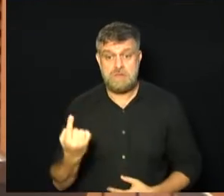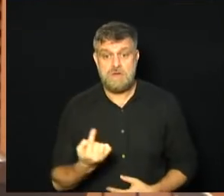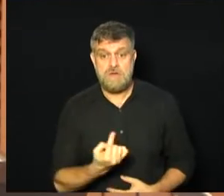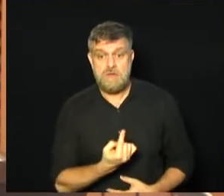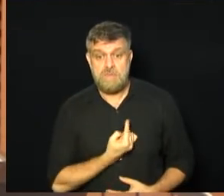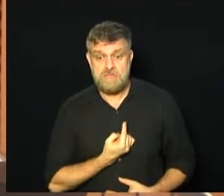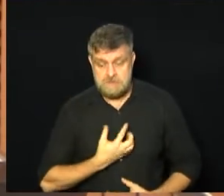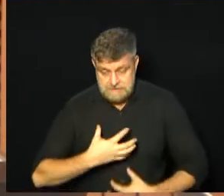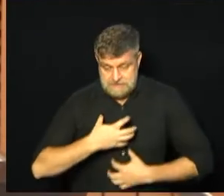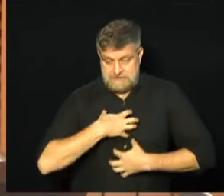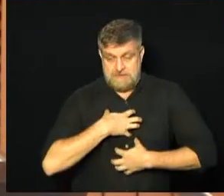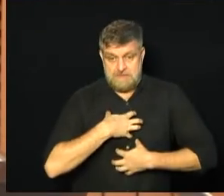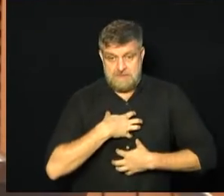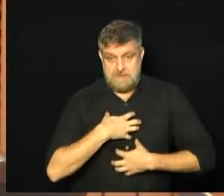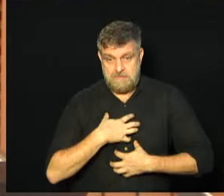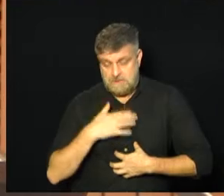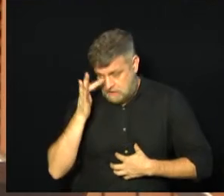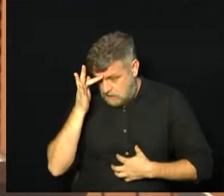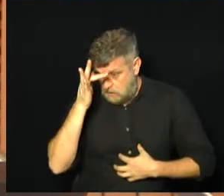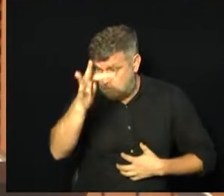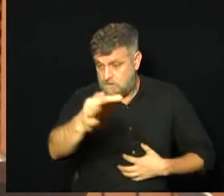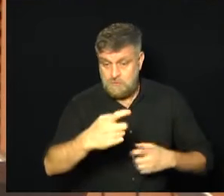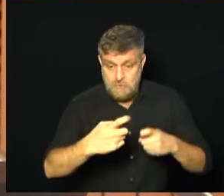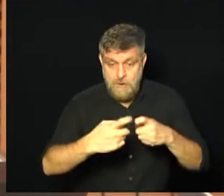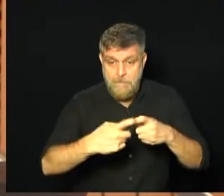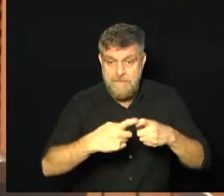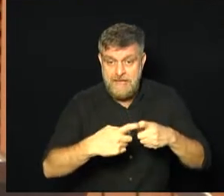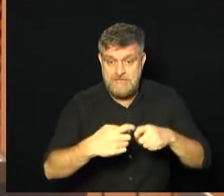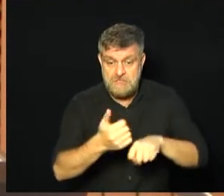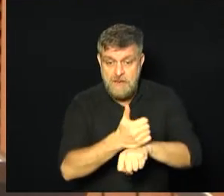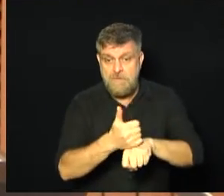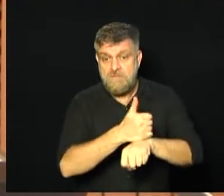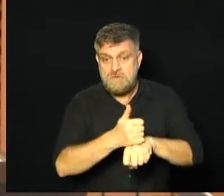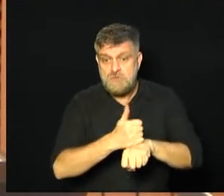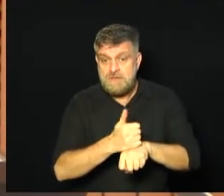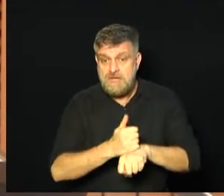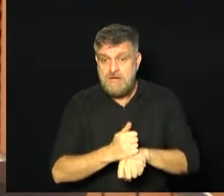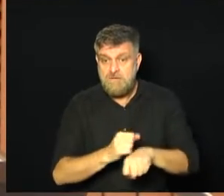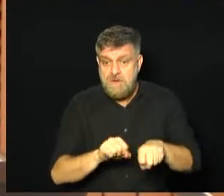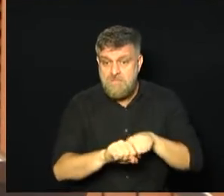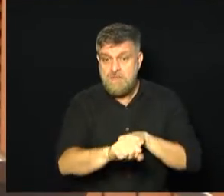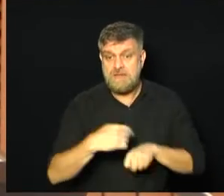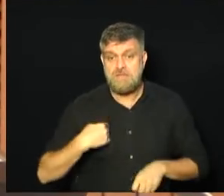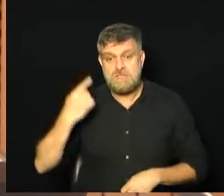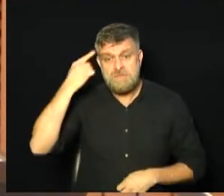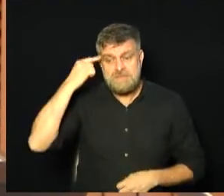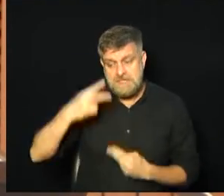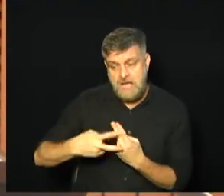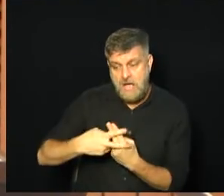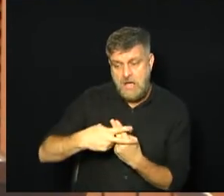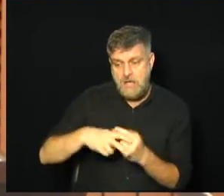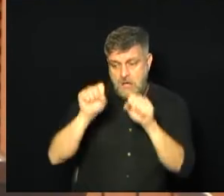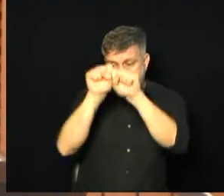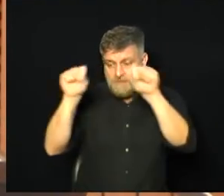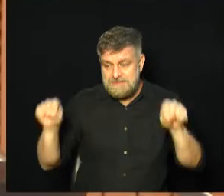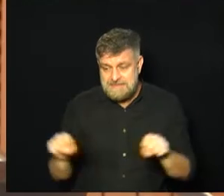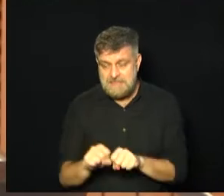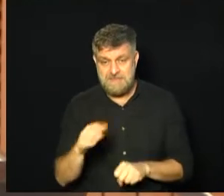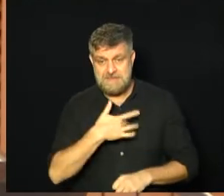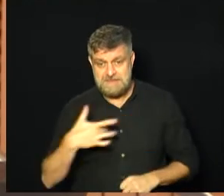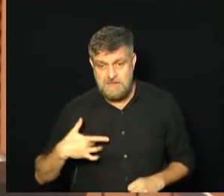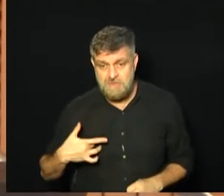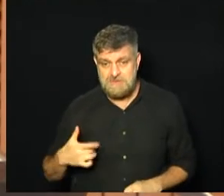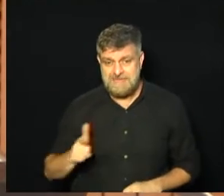para sensibilizar futuras médicas que estavam ali naquele momento. Né? Então, pensar na questão do sistema único, nas dificuldades que nós temos, é viver